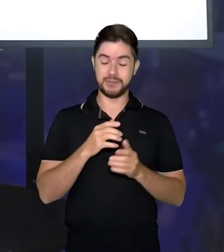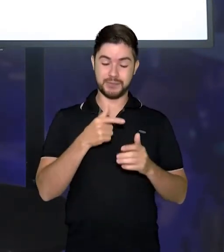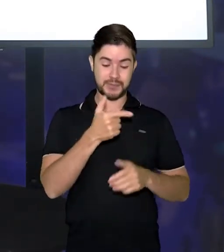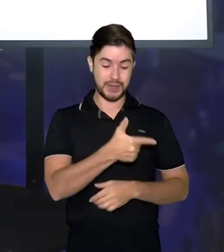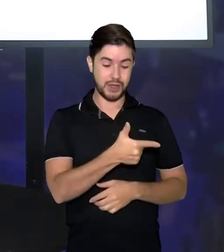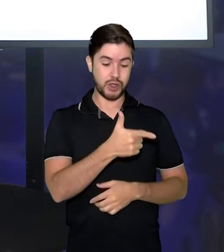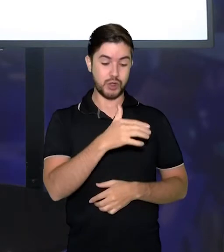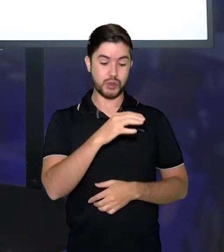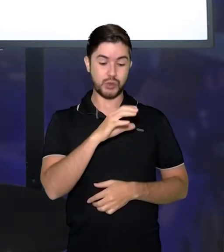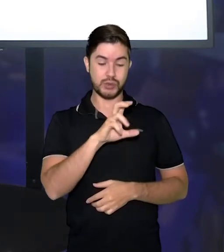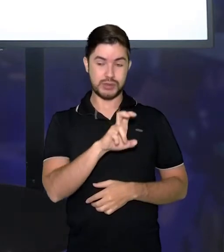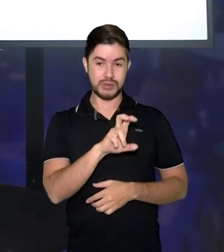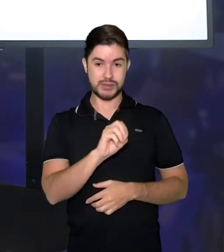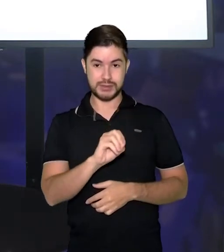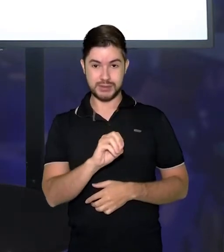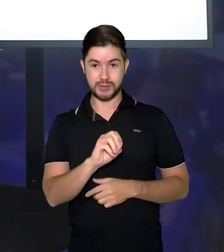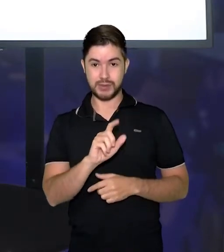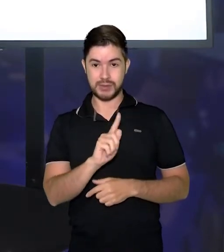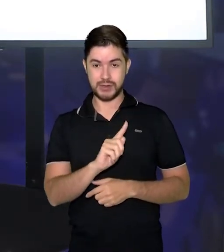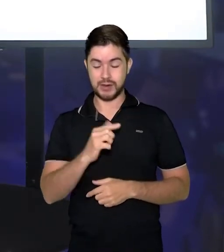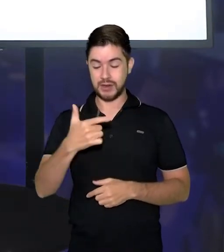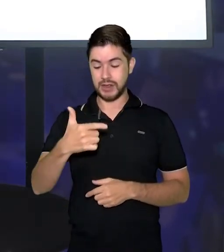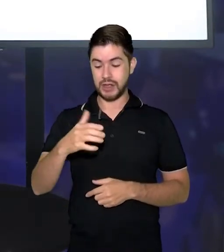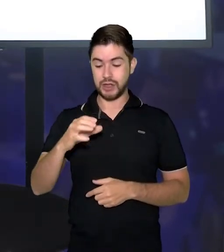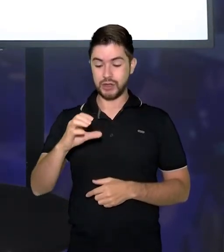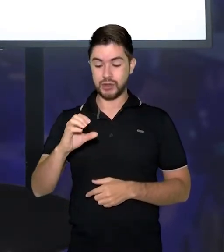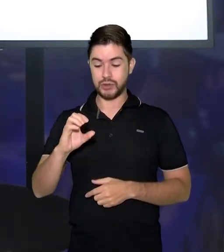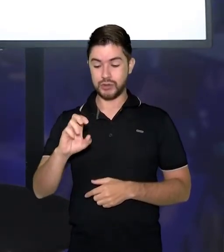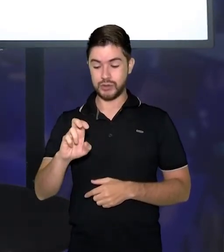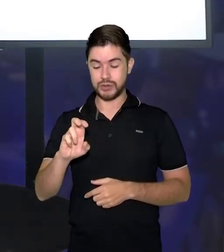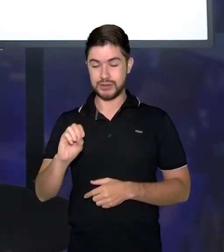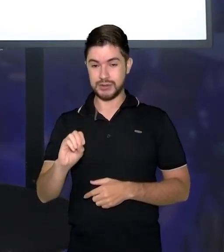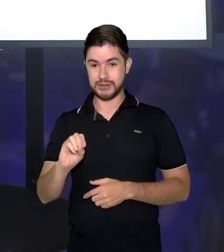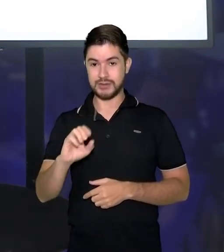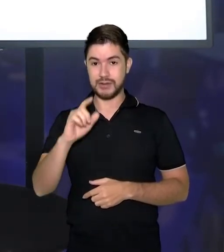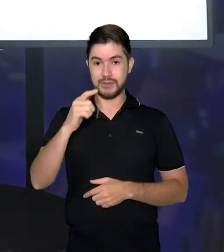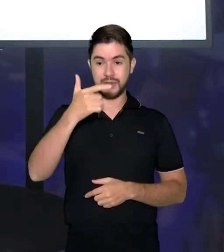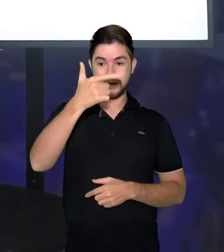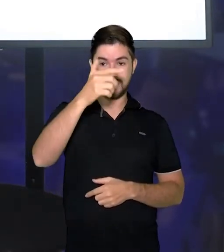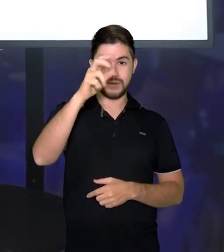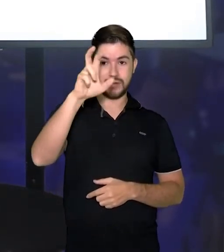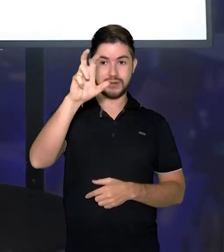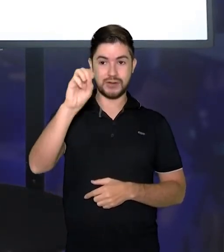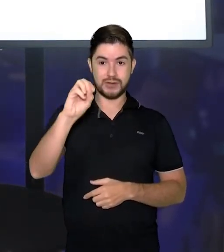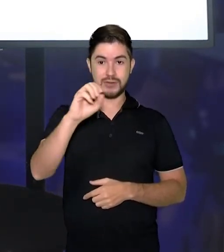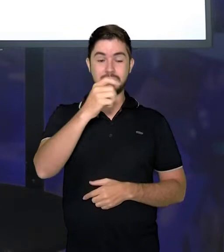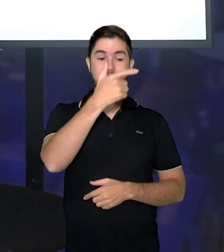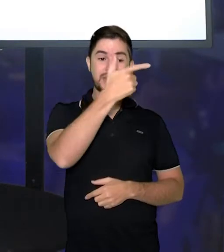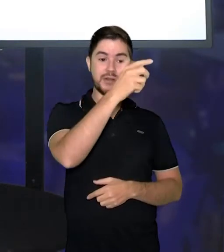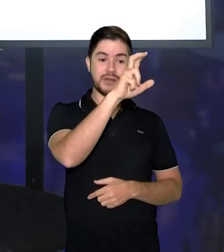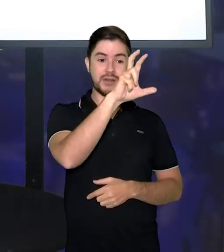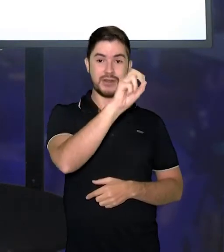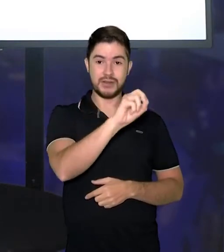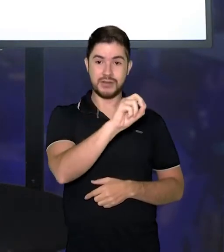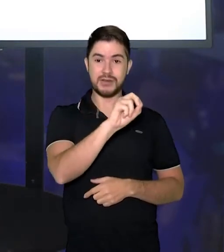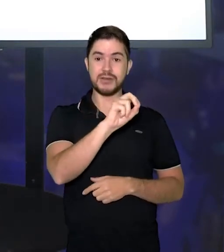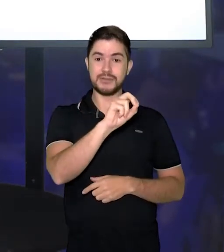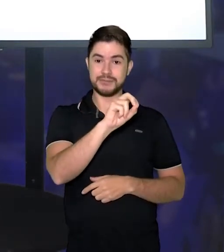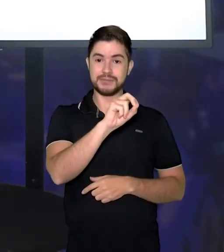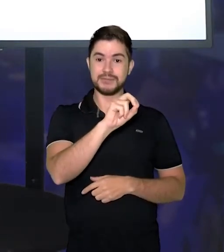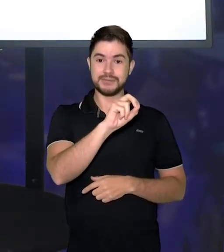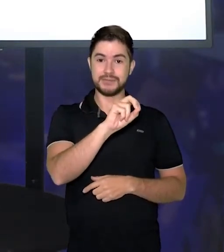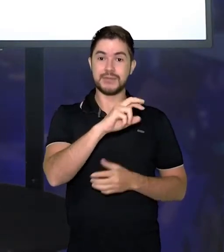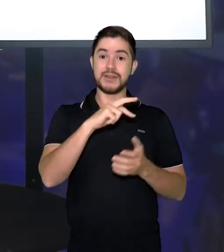250 gramas, mais 250 gramas, mais 250 gramas, mais